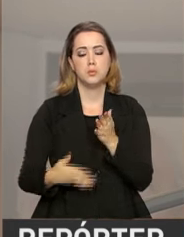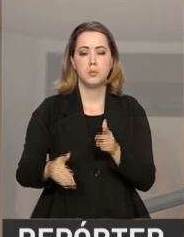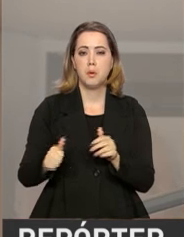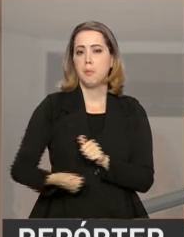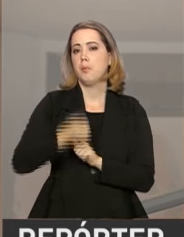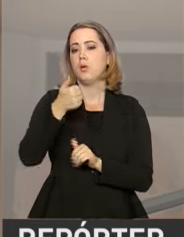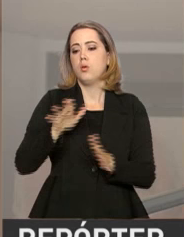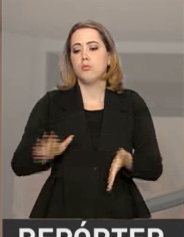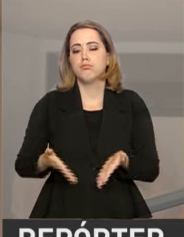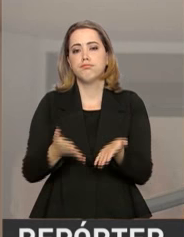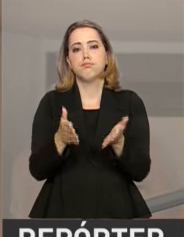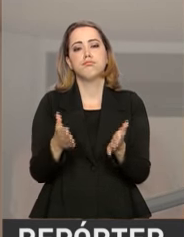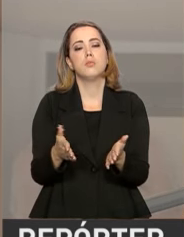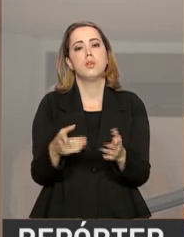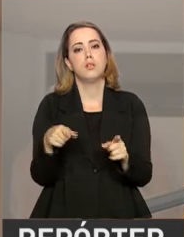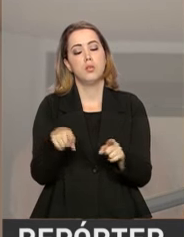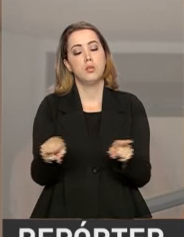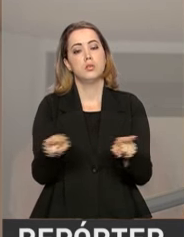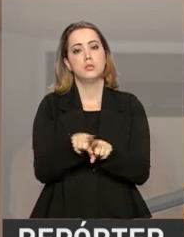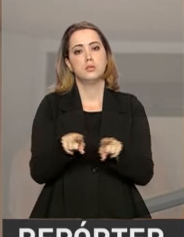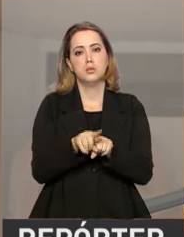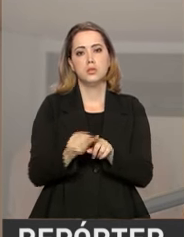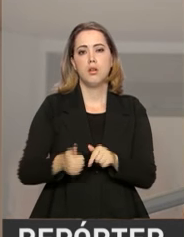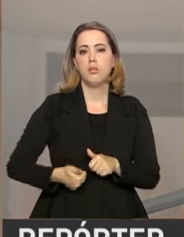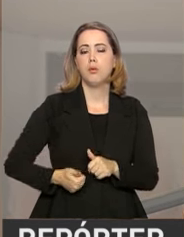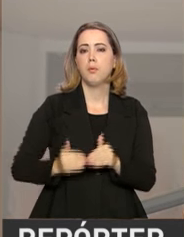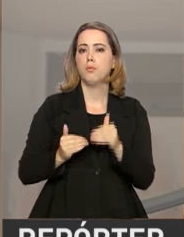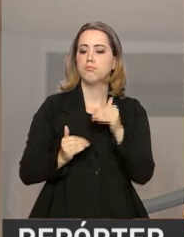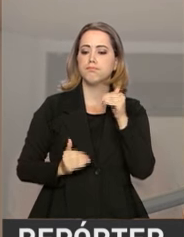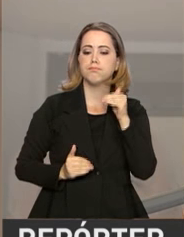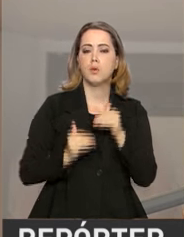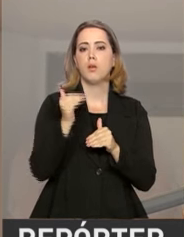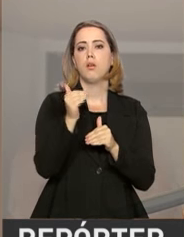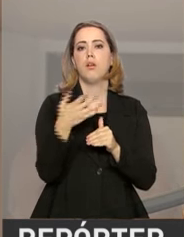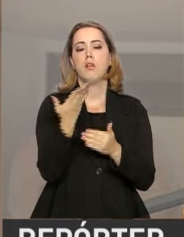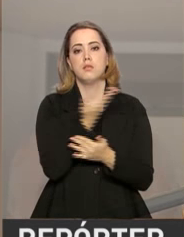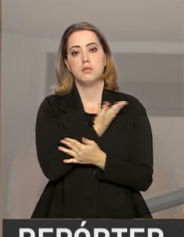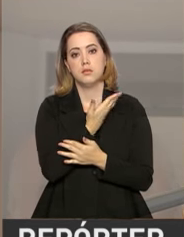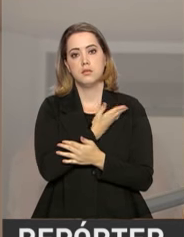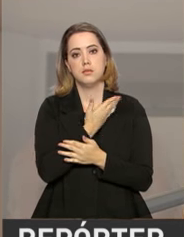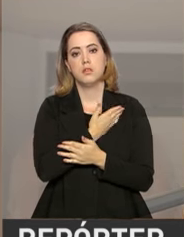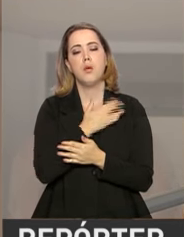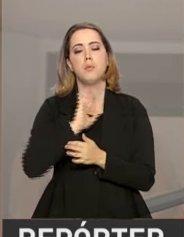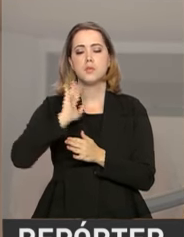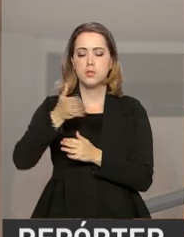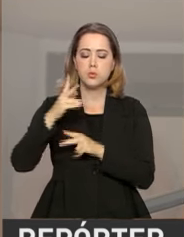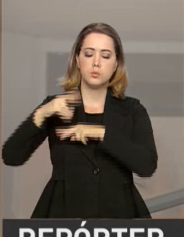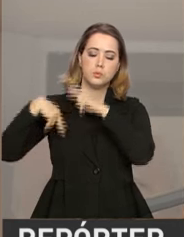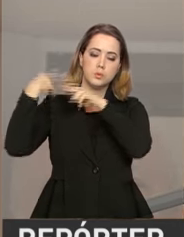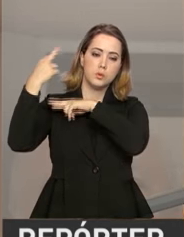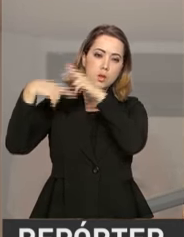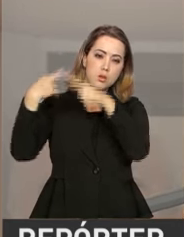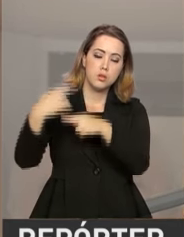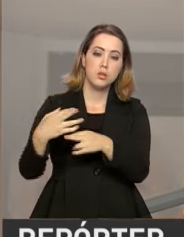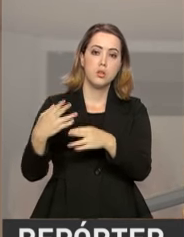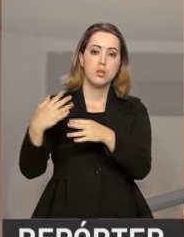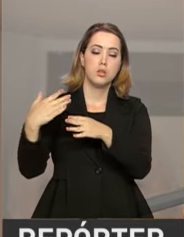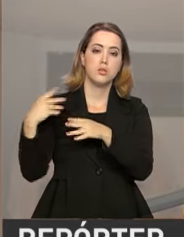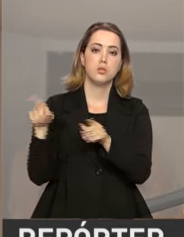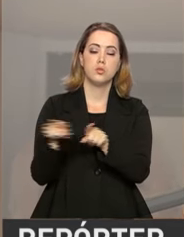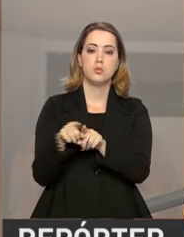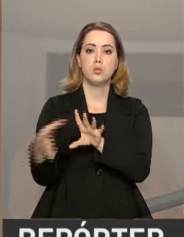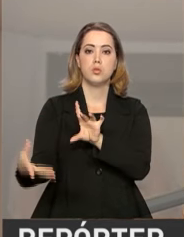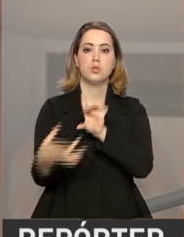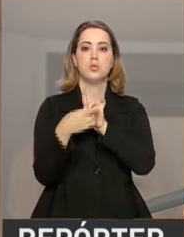relações e para intensificar ainda mais, para aumentar o grau de amizade histórica que une o Brasil e o